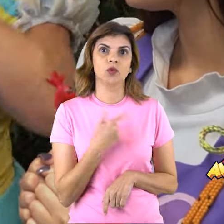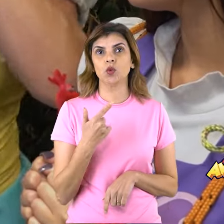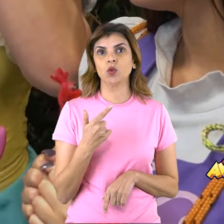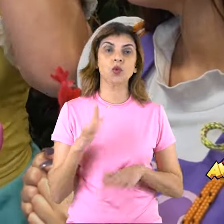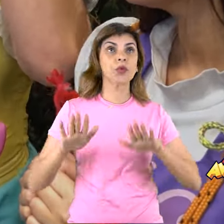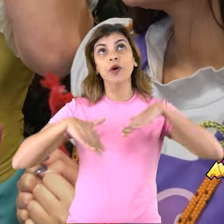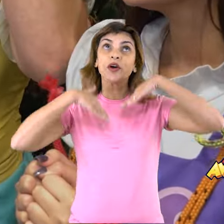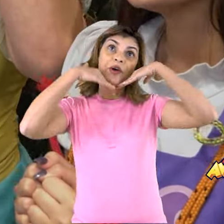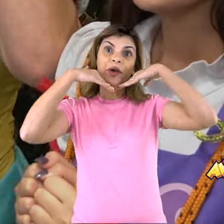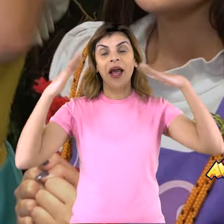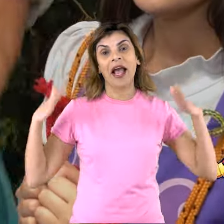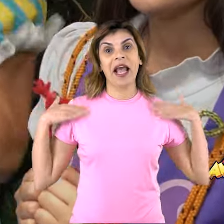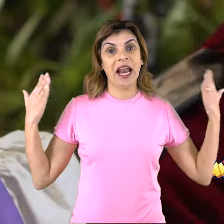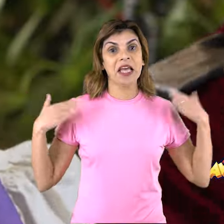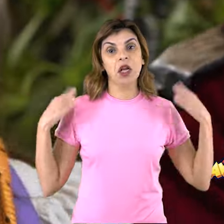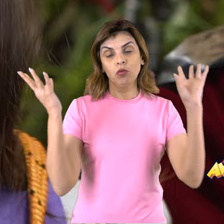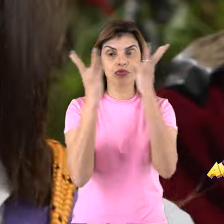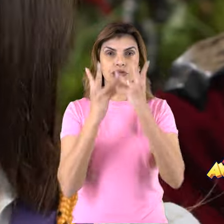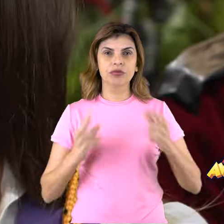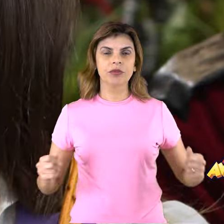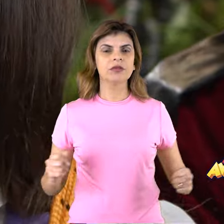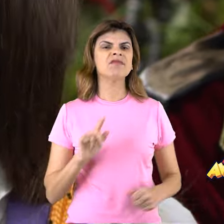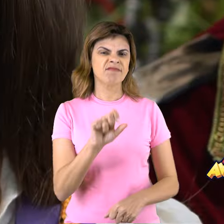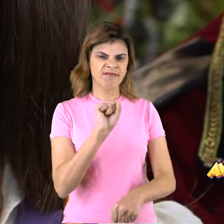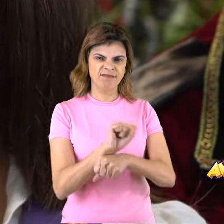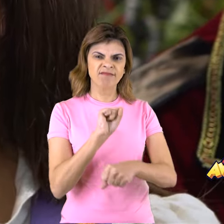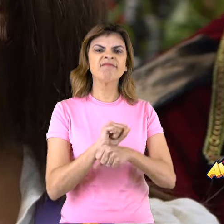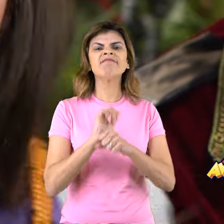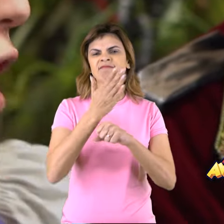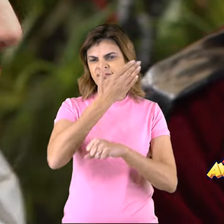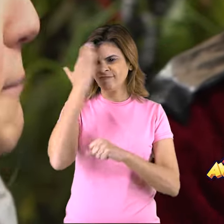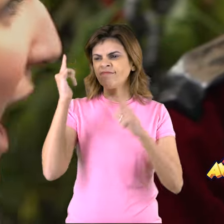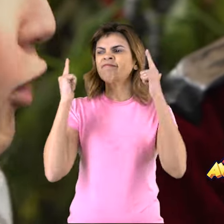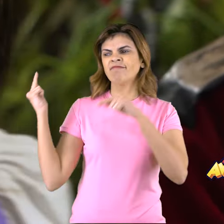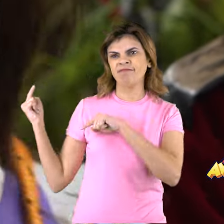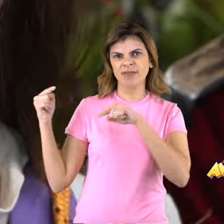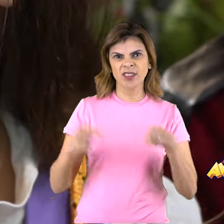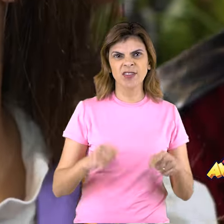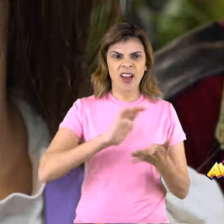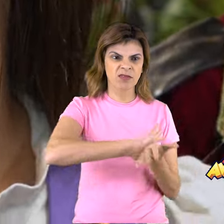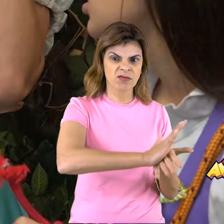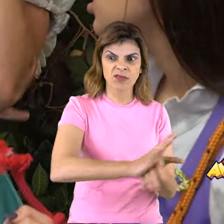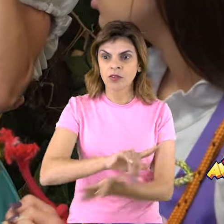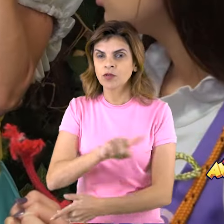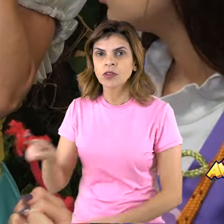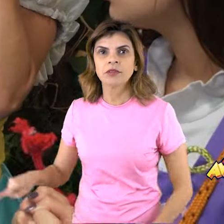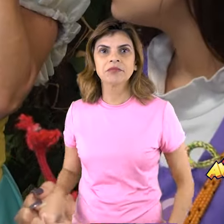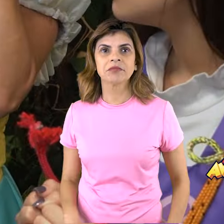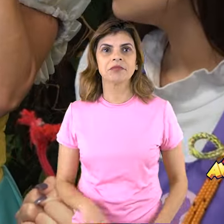a alegria os outros aventureiros vão me tirar daqui e vão acabar com vocês